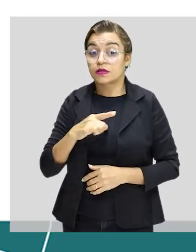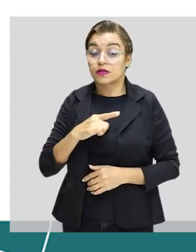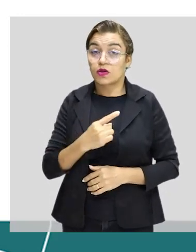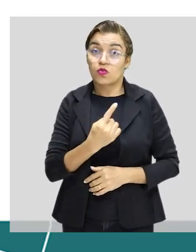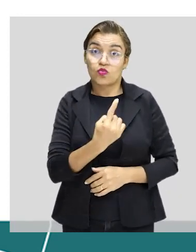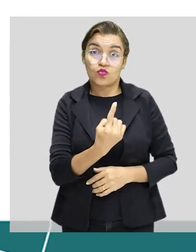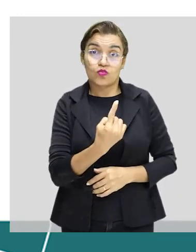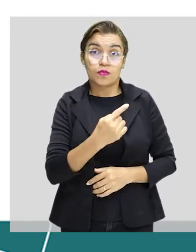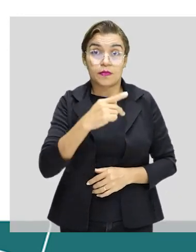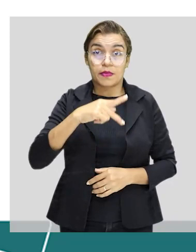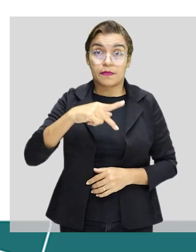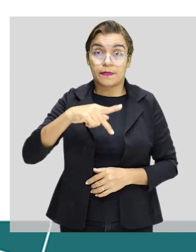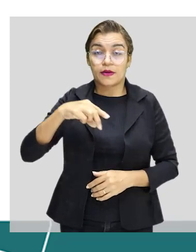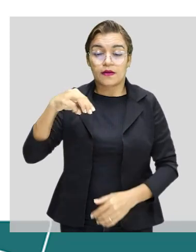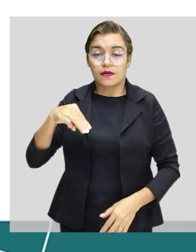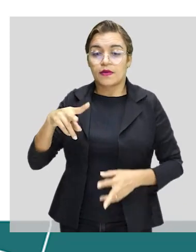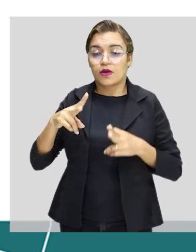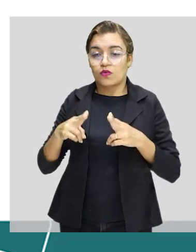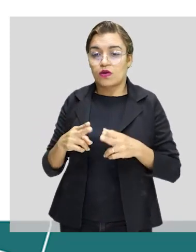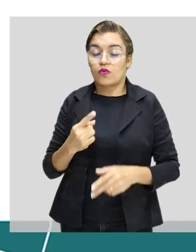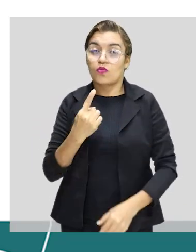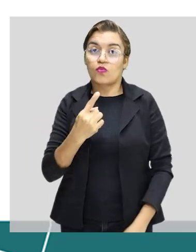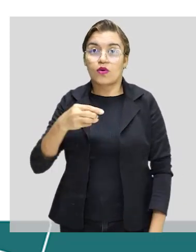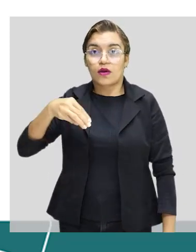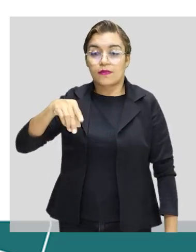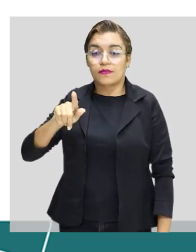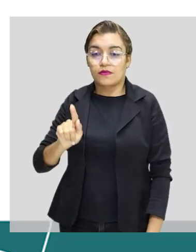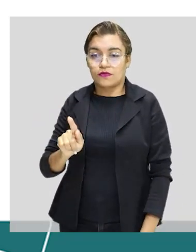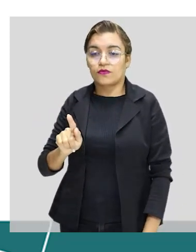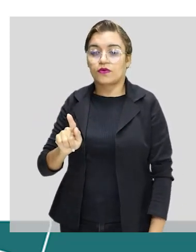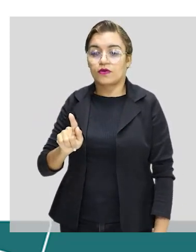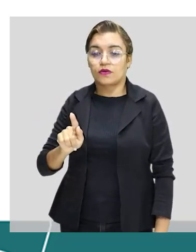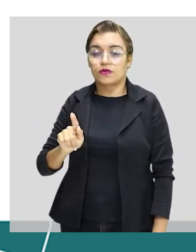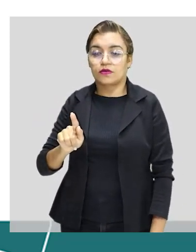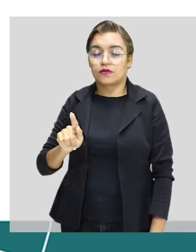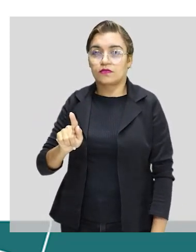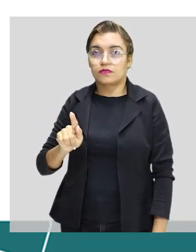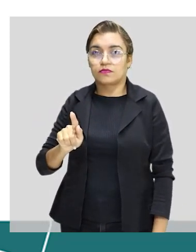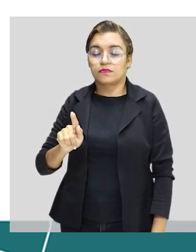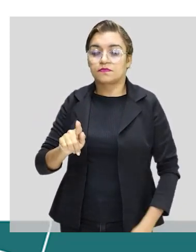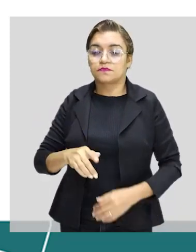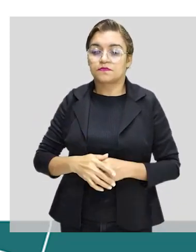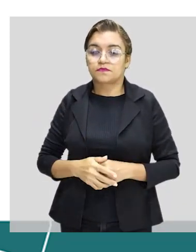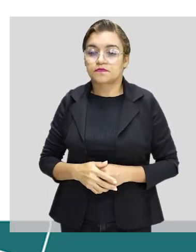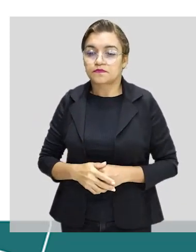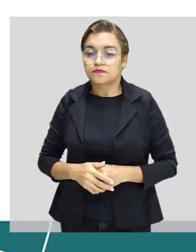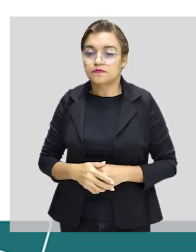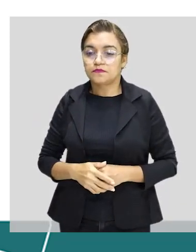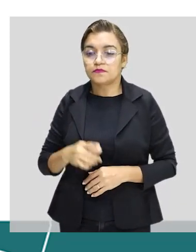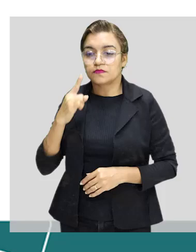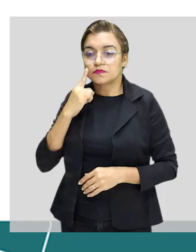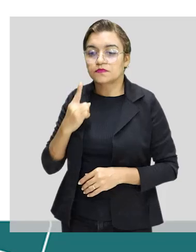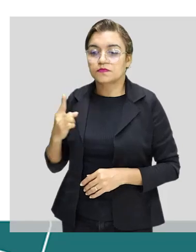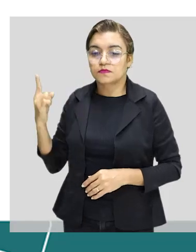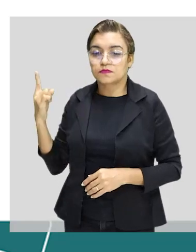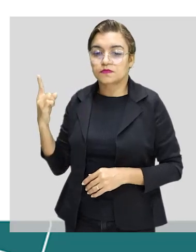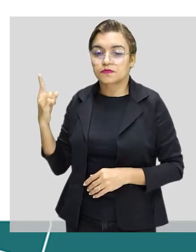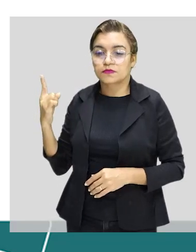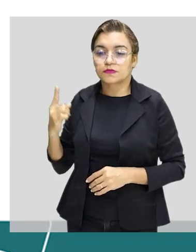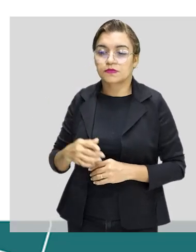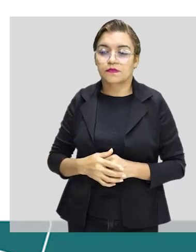1 ppm é igual a 1 miligrama de soluto por litro, certo? Então,